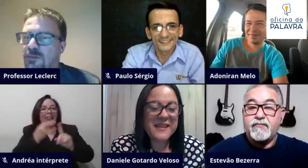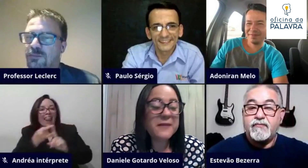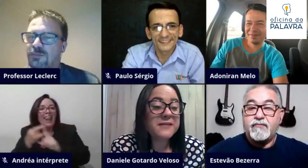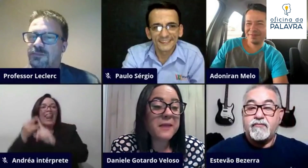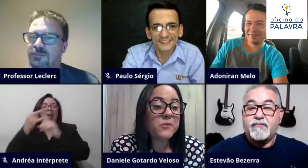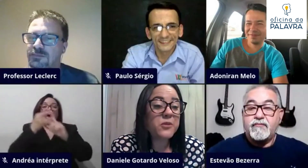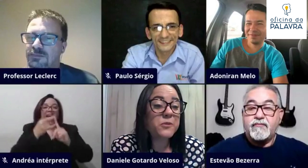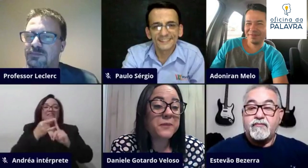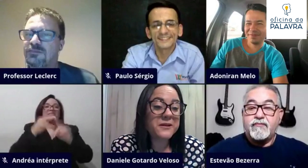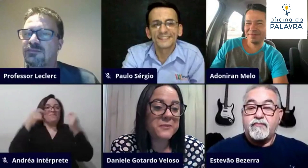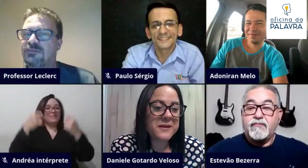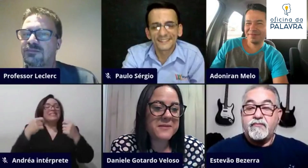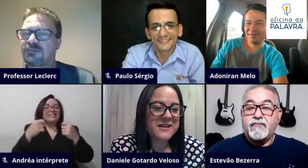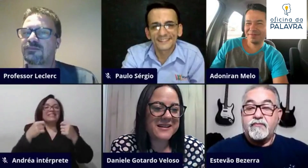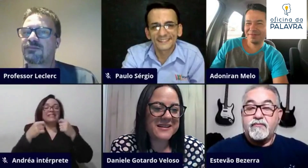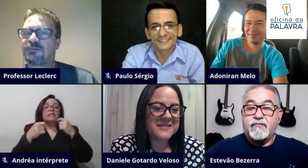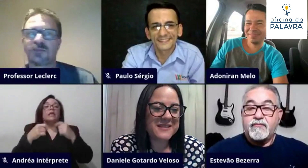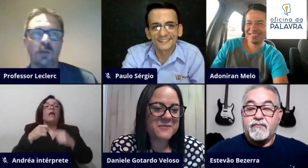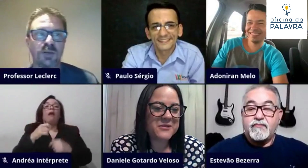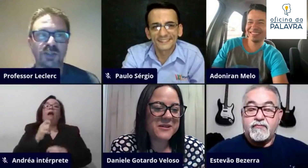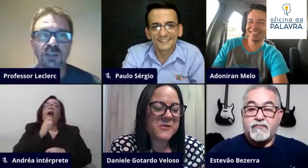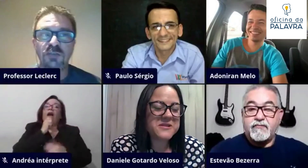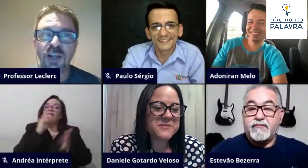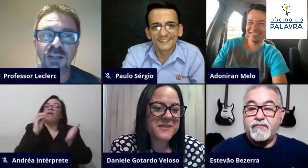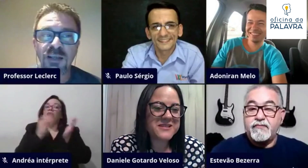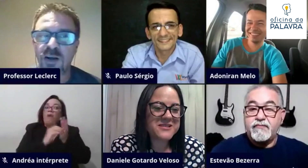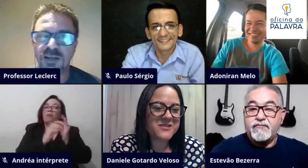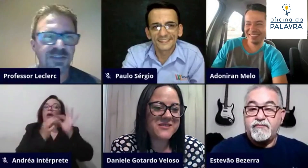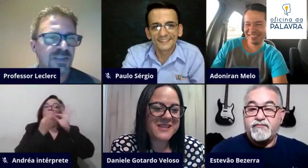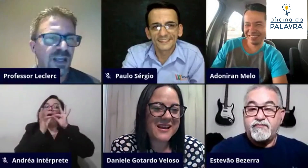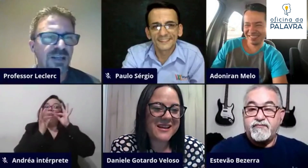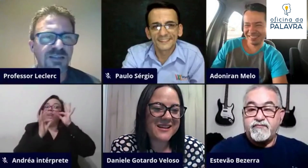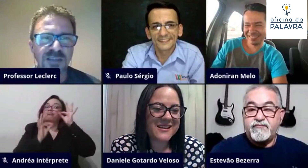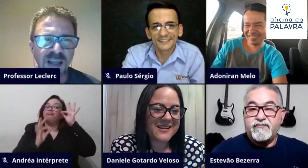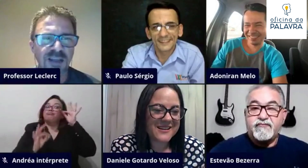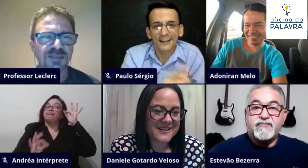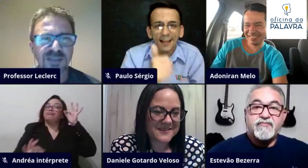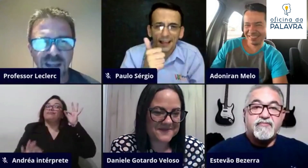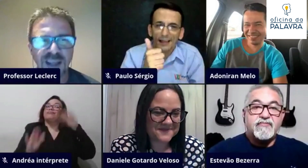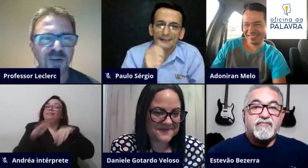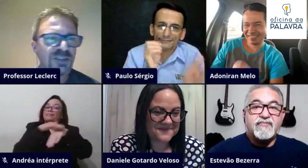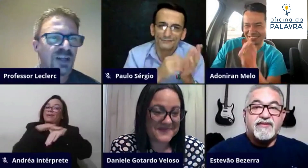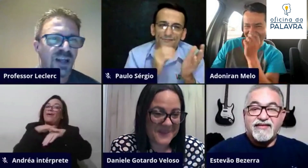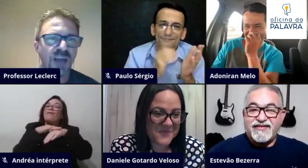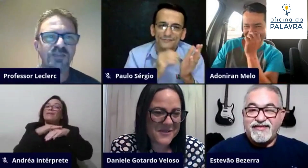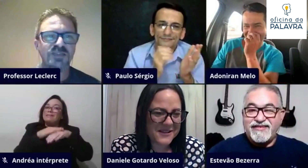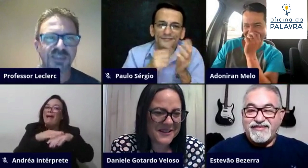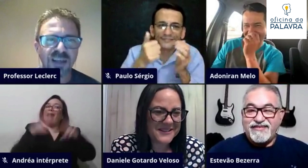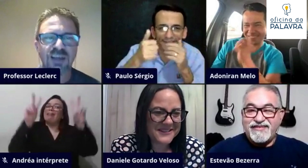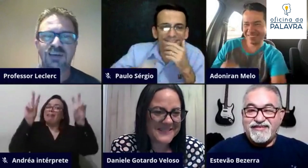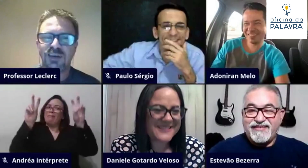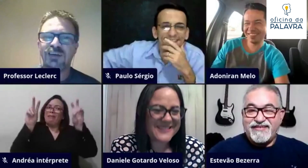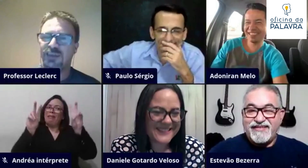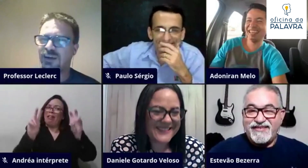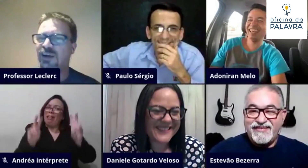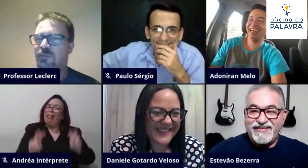que tem muito pano para manga aí, tem O muita pessoal coisa. está falando aqui, ó. Sim, outra live. Falando?